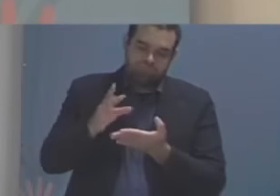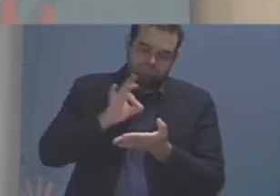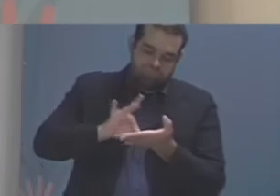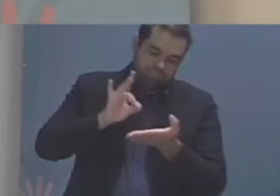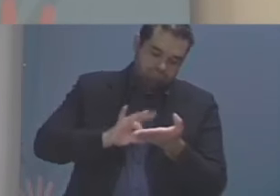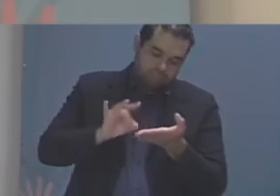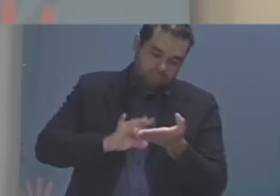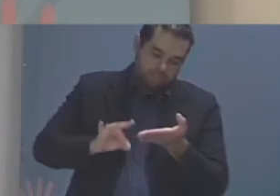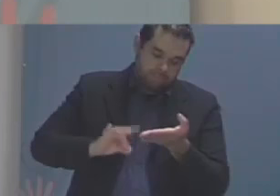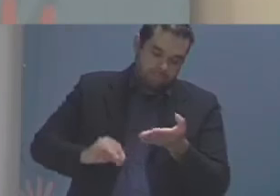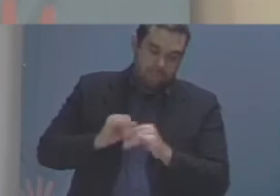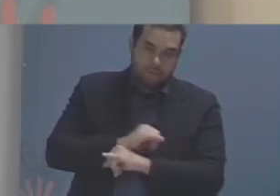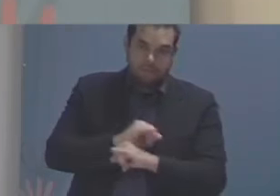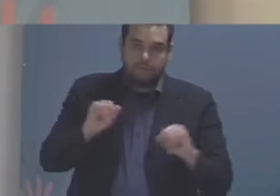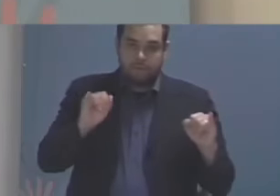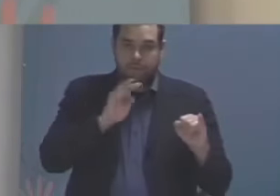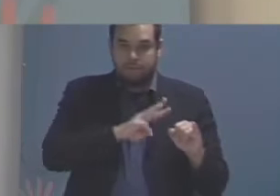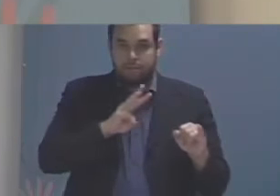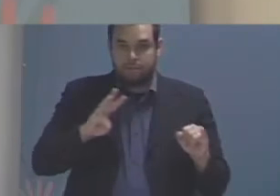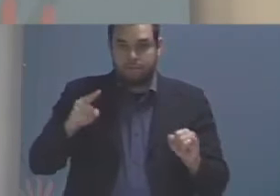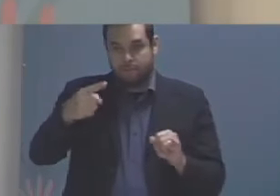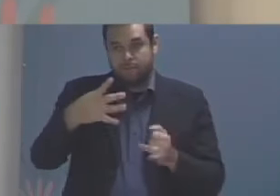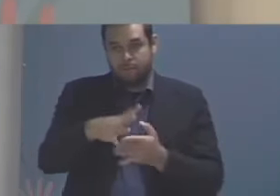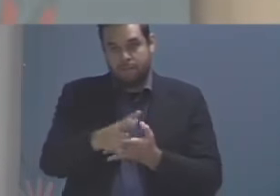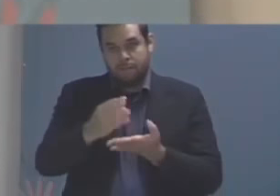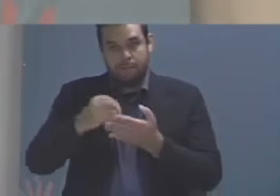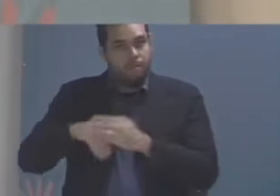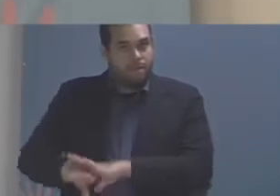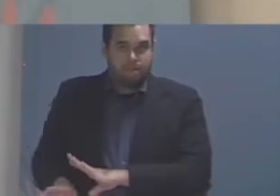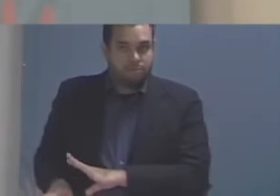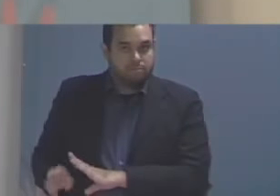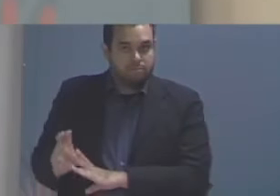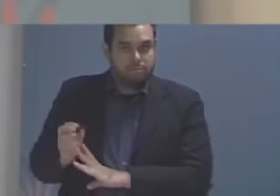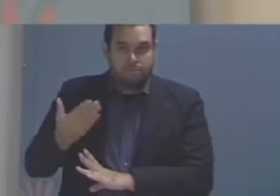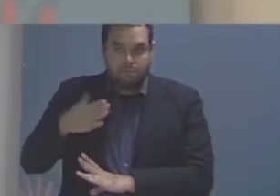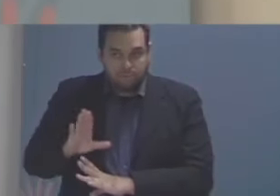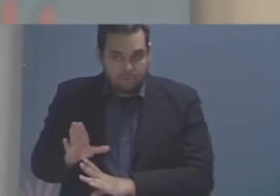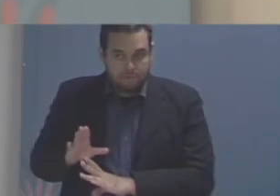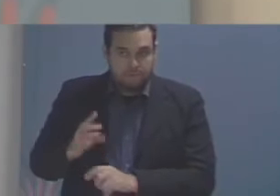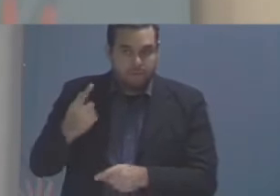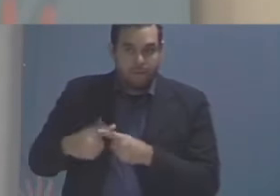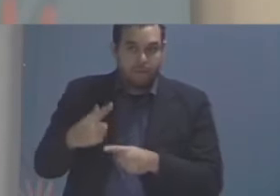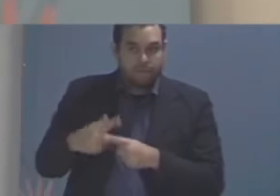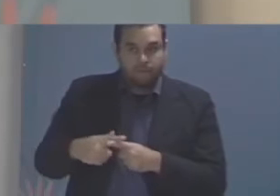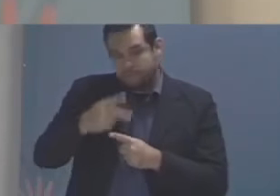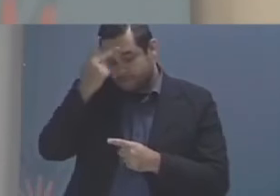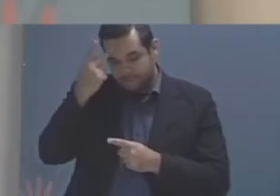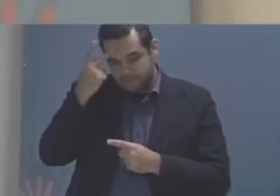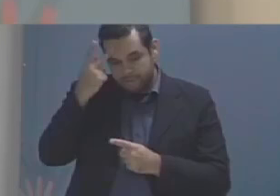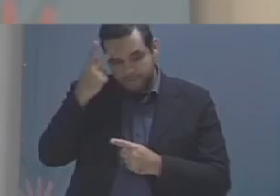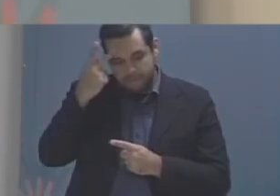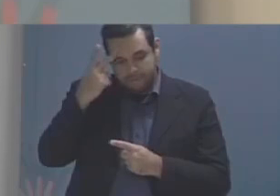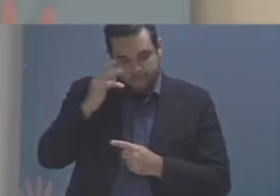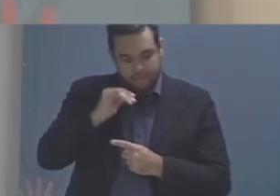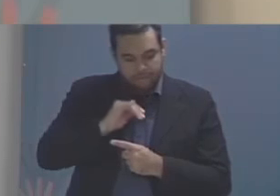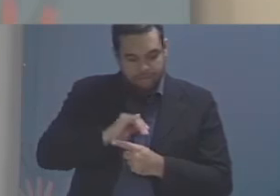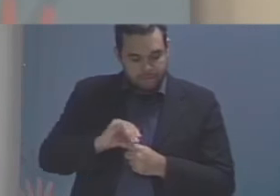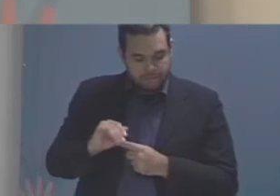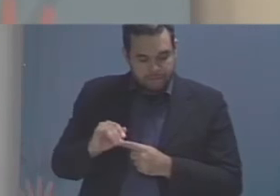depois colocar isso no site e pedir para que você baixe. Você não baixa. Eu também só baixo porque as pessoas me pedem, porque só a introdução